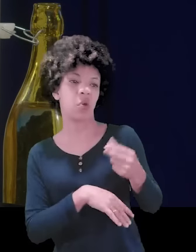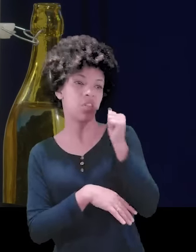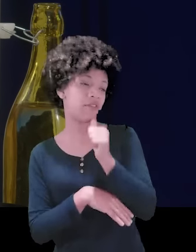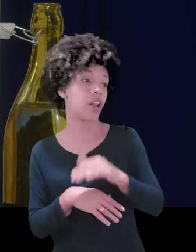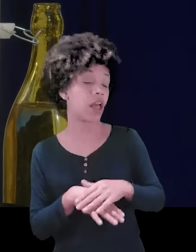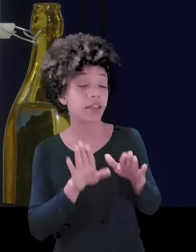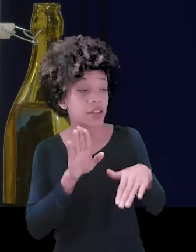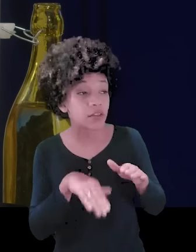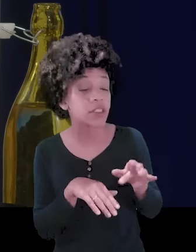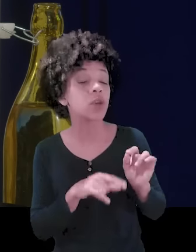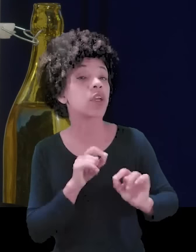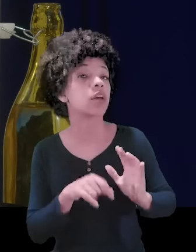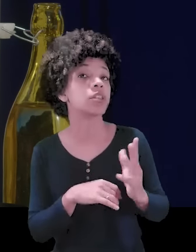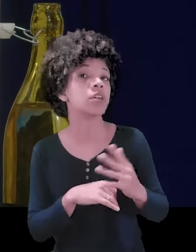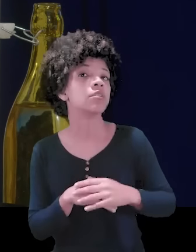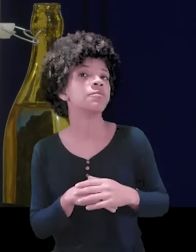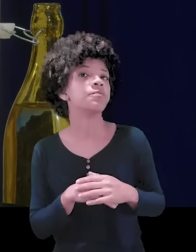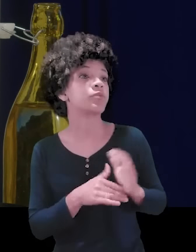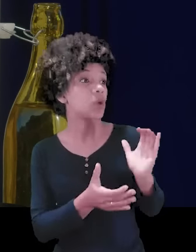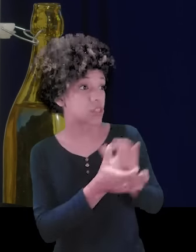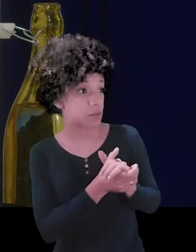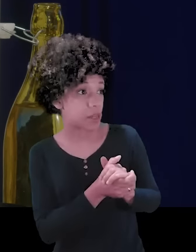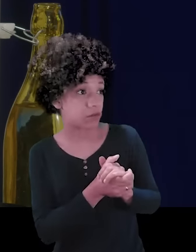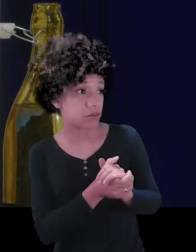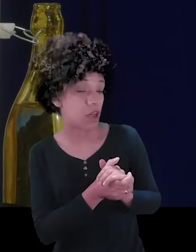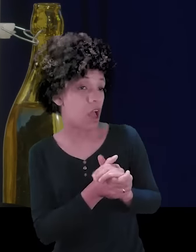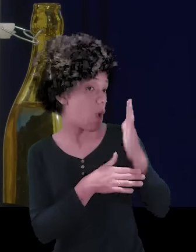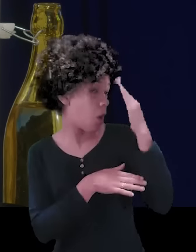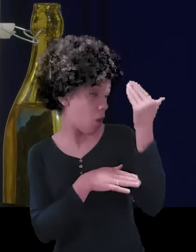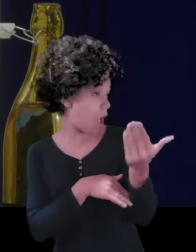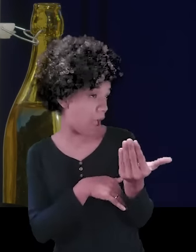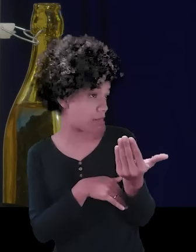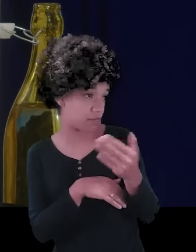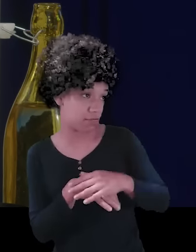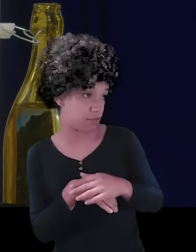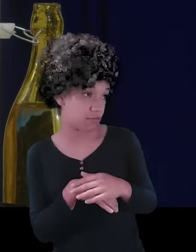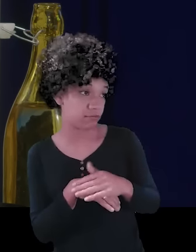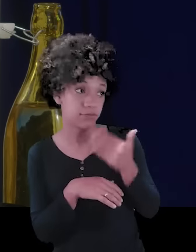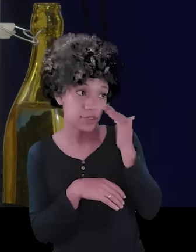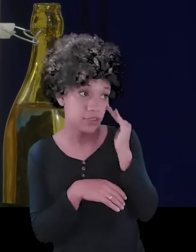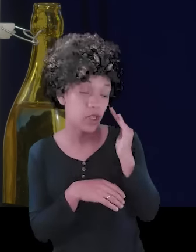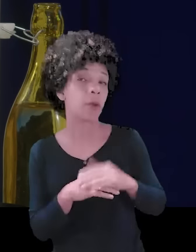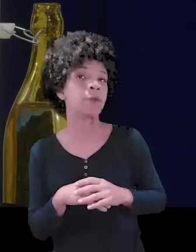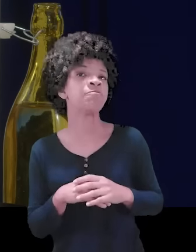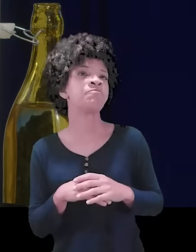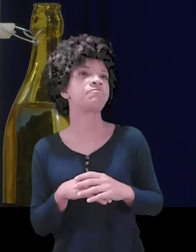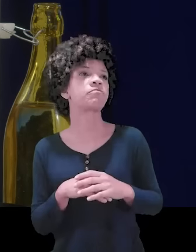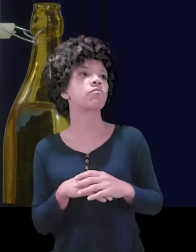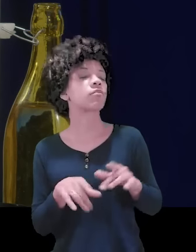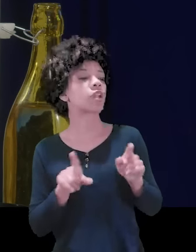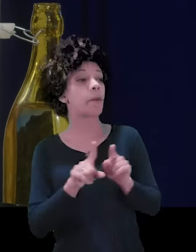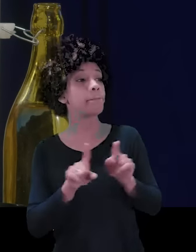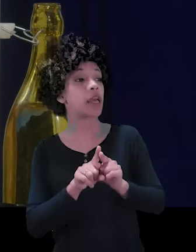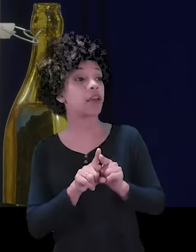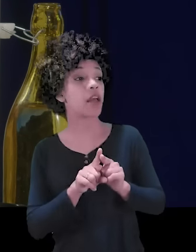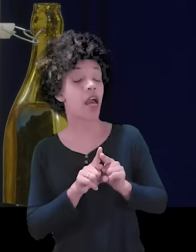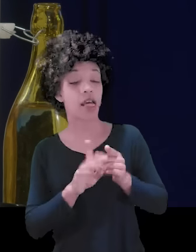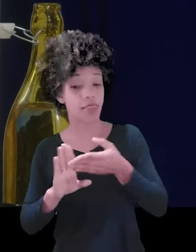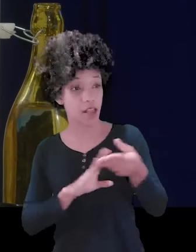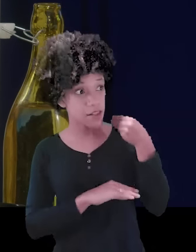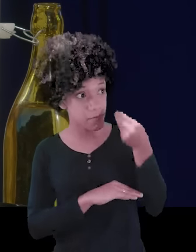muitas vezes assim o é considerado uma coisa errada então nem mesmo que